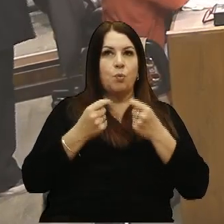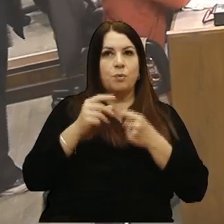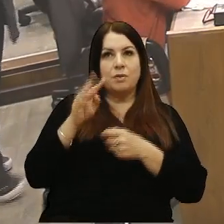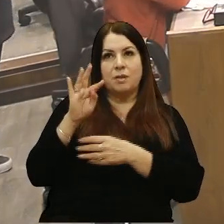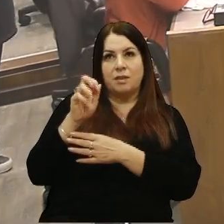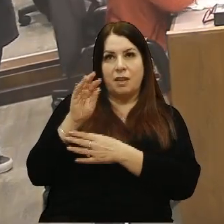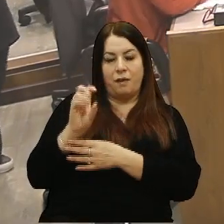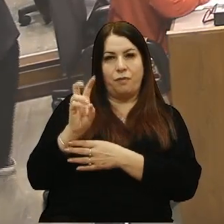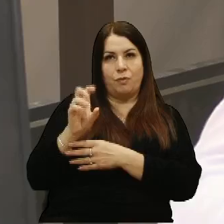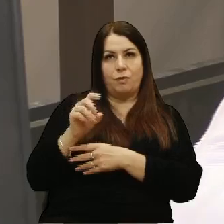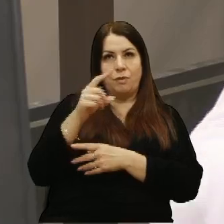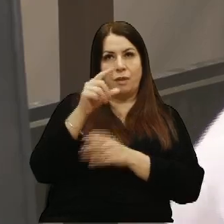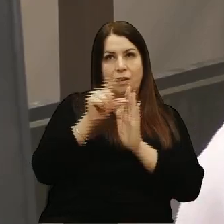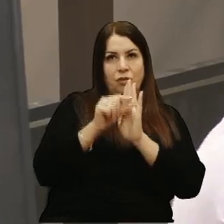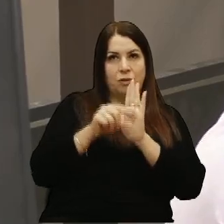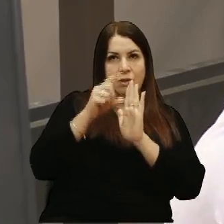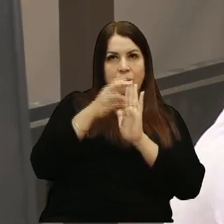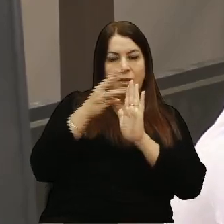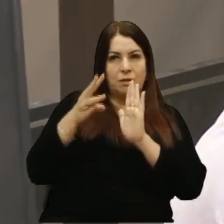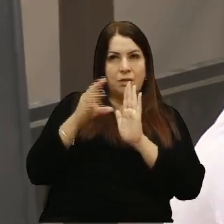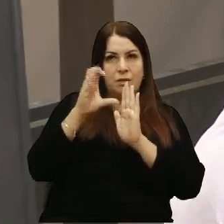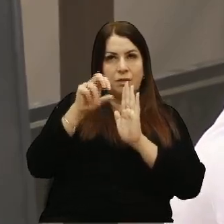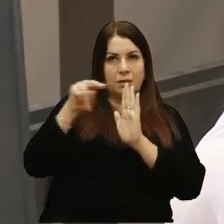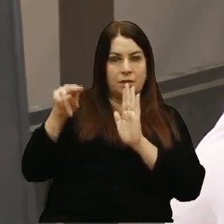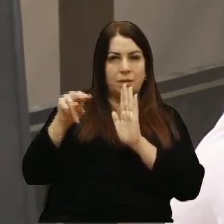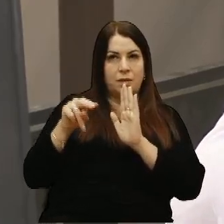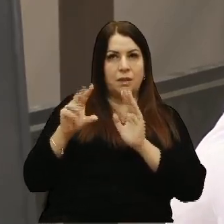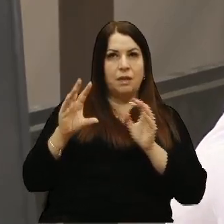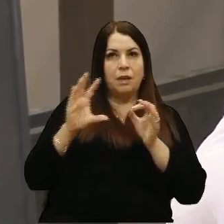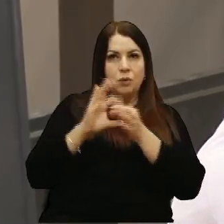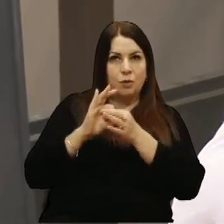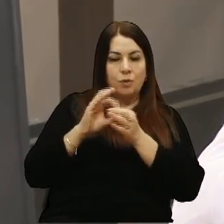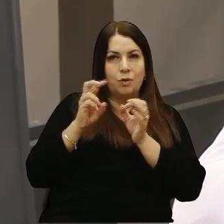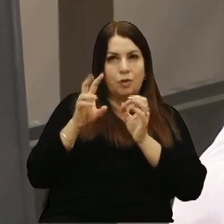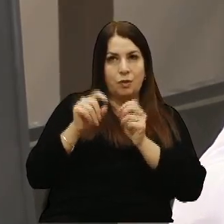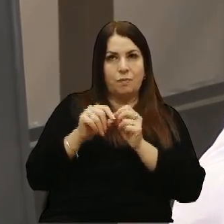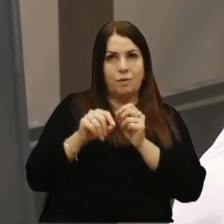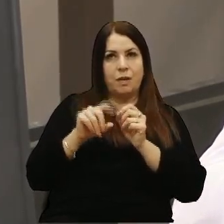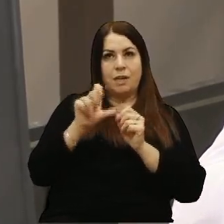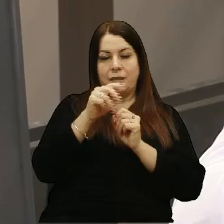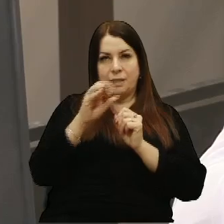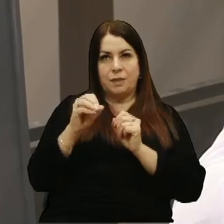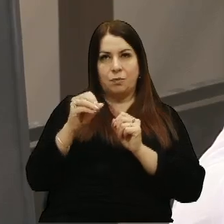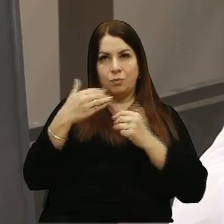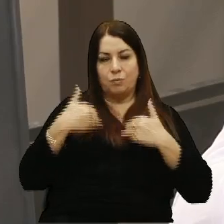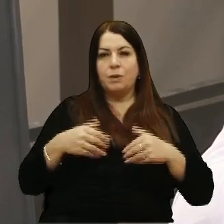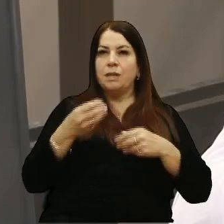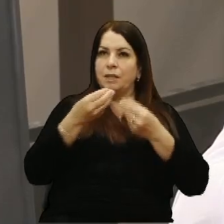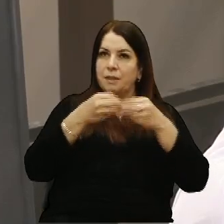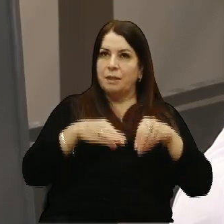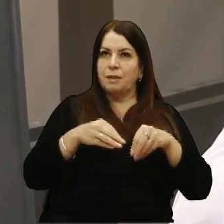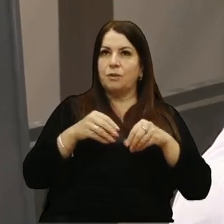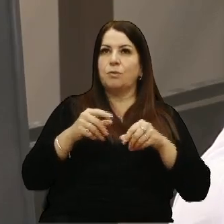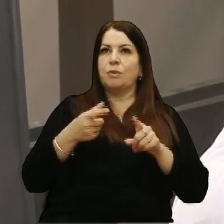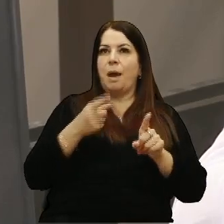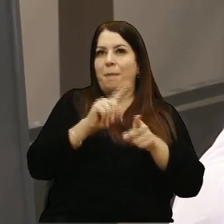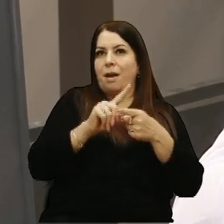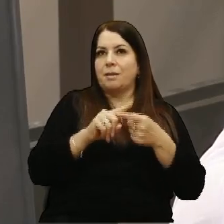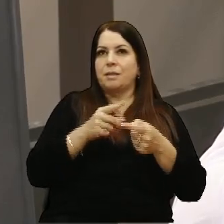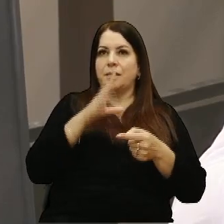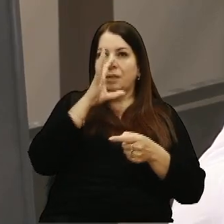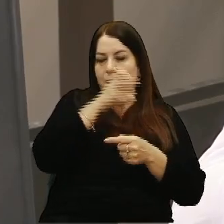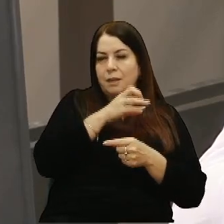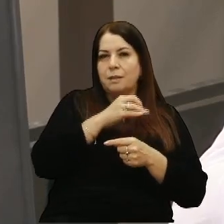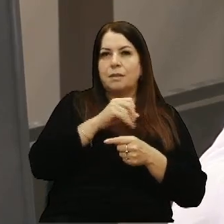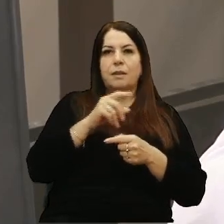drogas, artigo 33. Pode olhar na CNN, todas as acusações dele. Associação ao tráfico de drogas, lesão corporal, dano, ameaça, resistência,